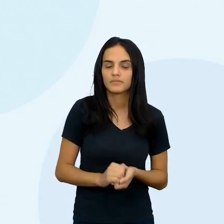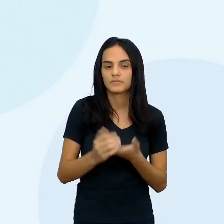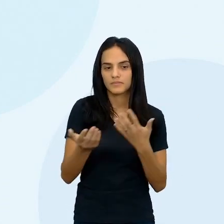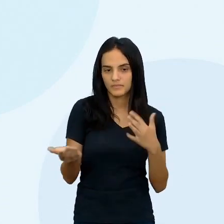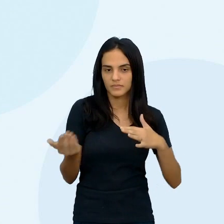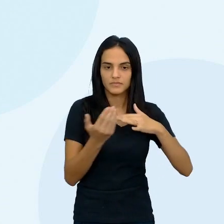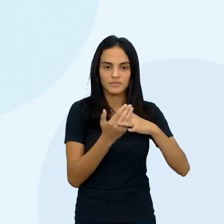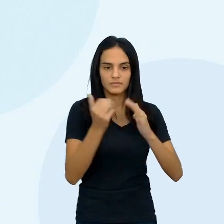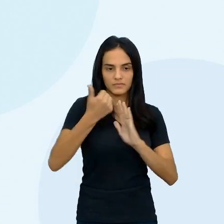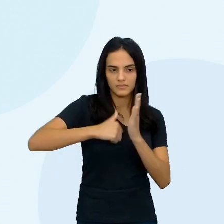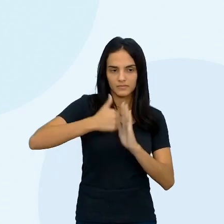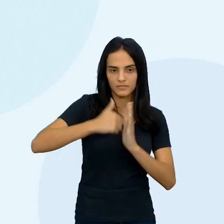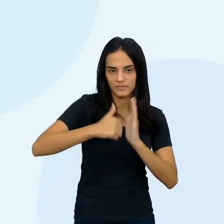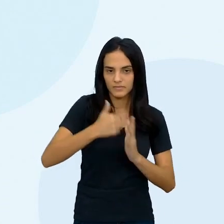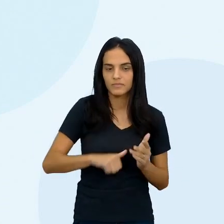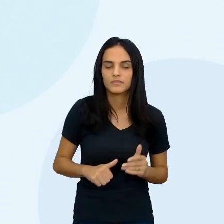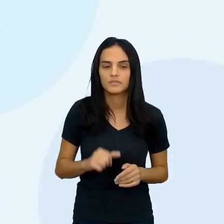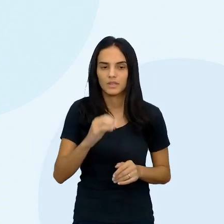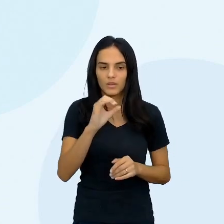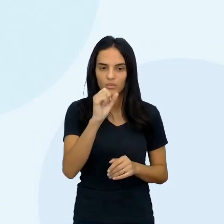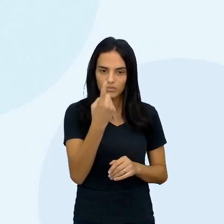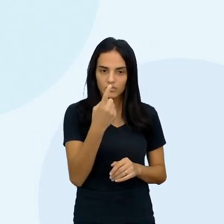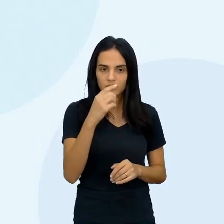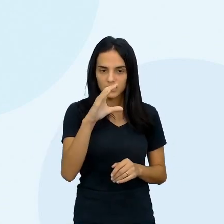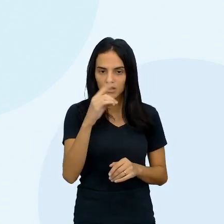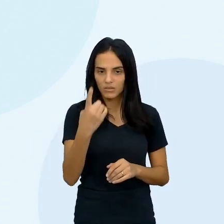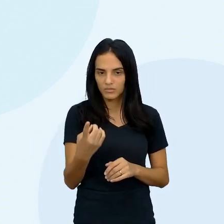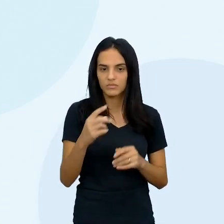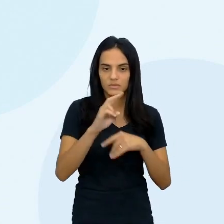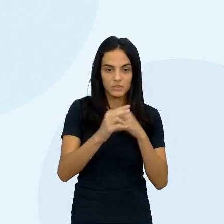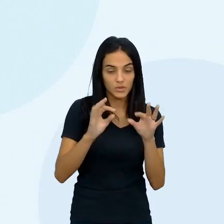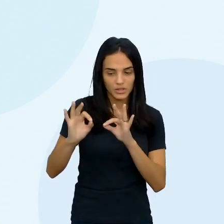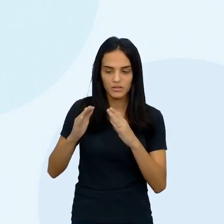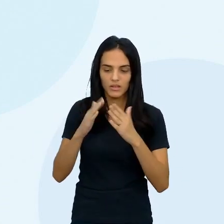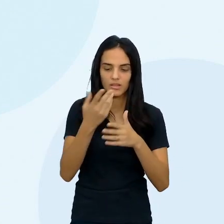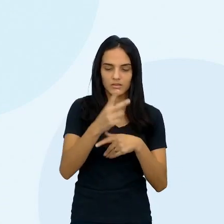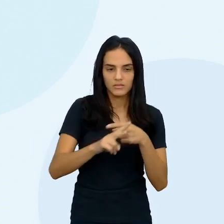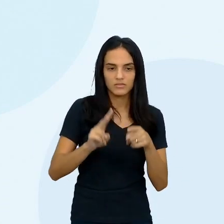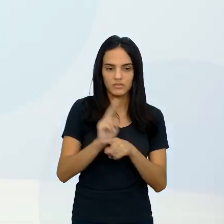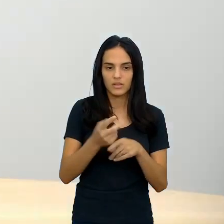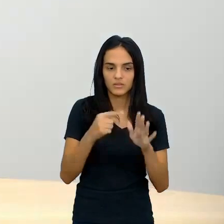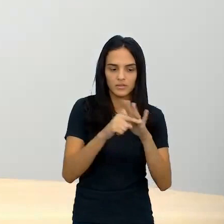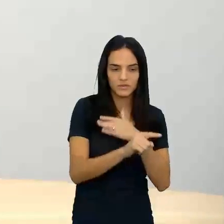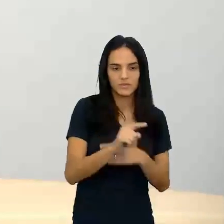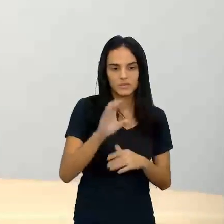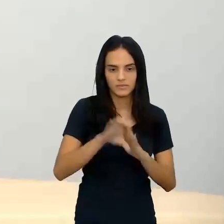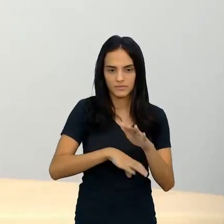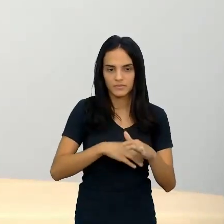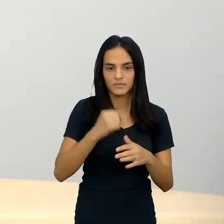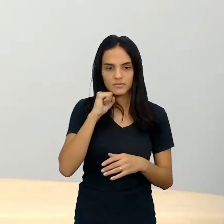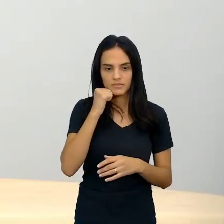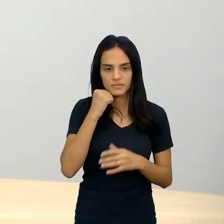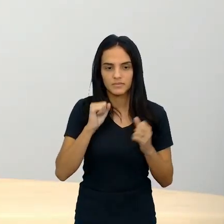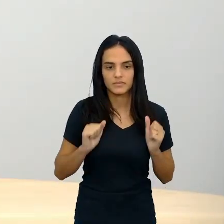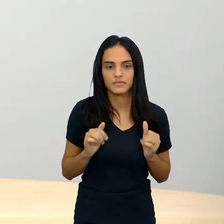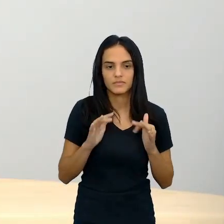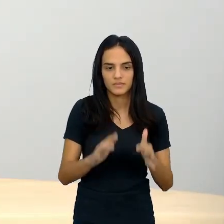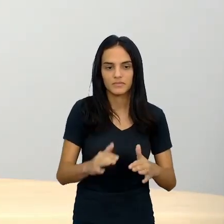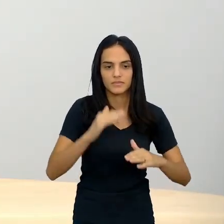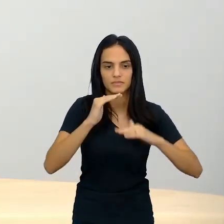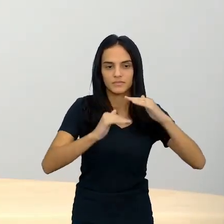Integração e avaliação da UC1, Projeto Casa Sustentável, do aprofundamento curricular, Ciências em Ação, que é